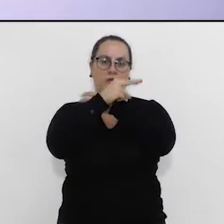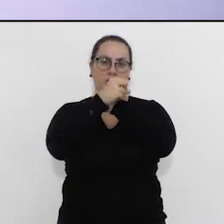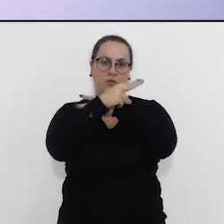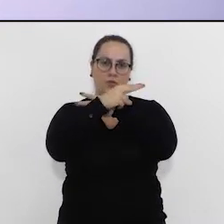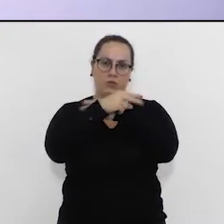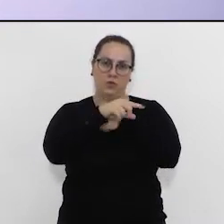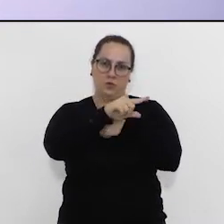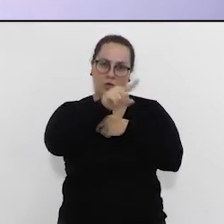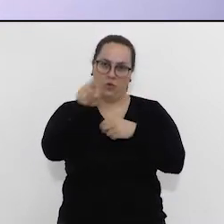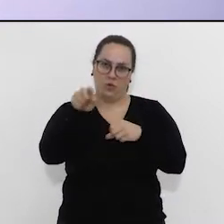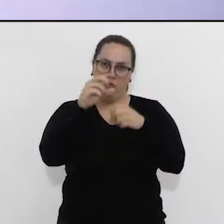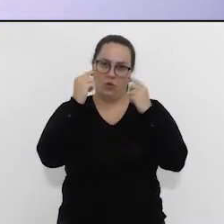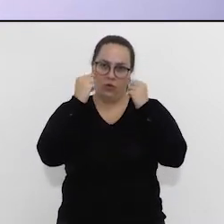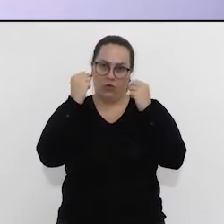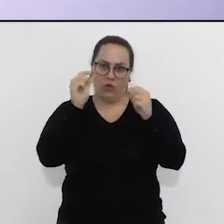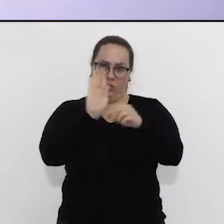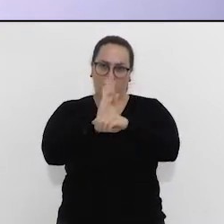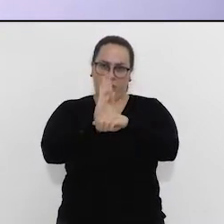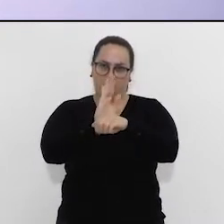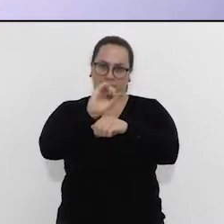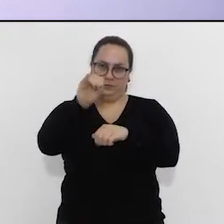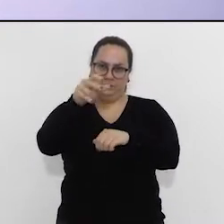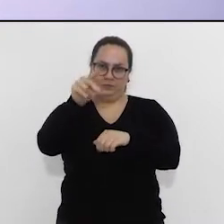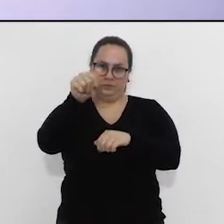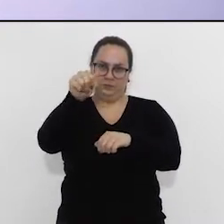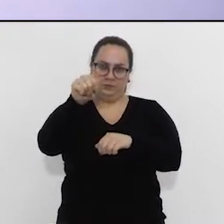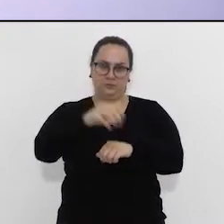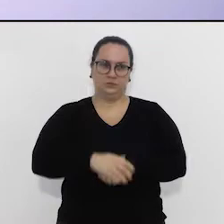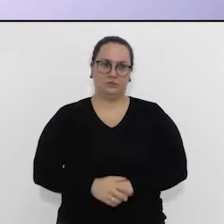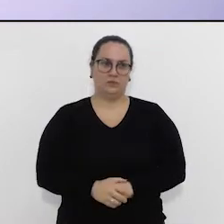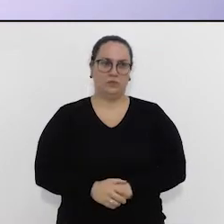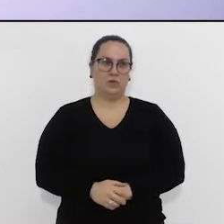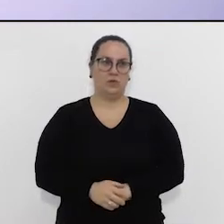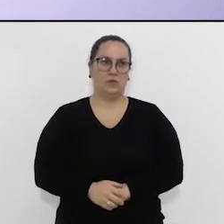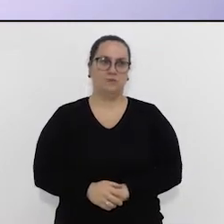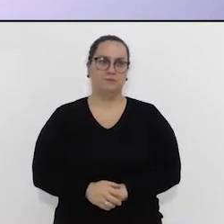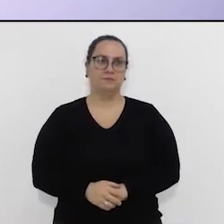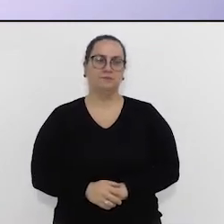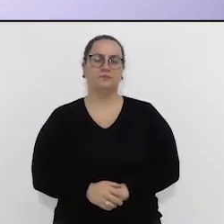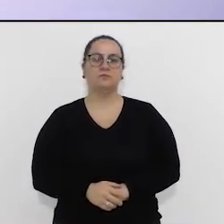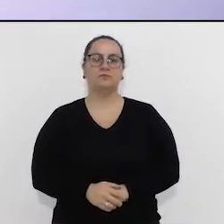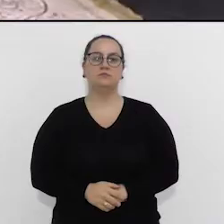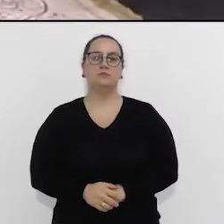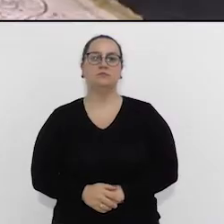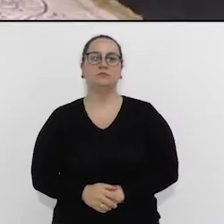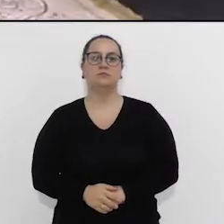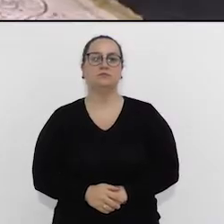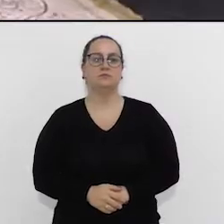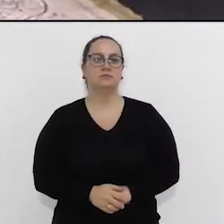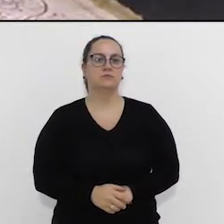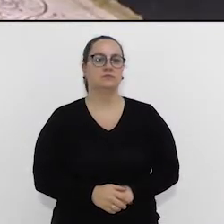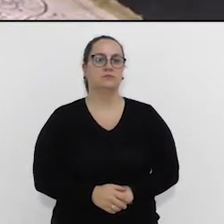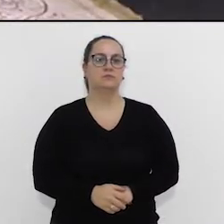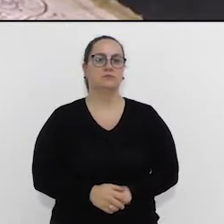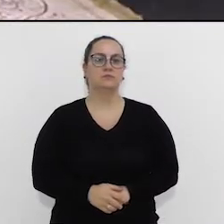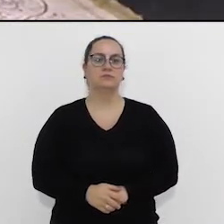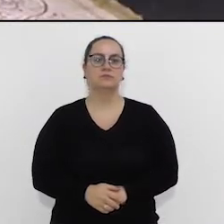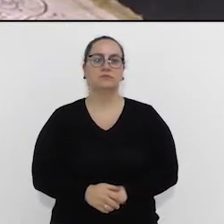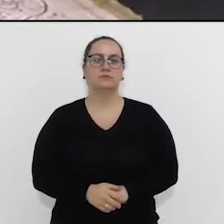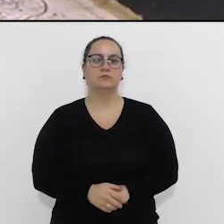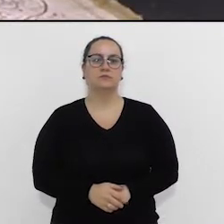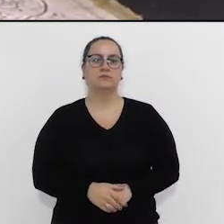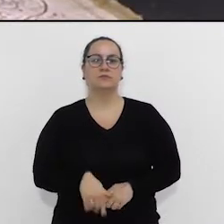acompanhando pela Jovem Pan e também pela do Vale TV próximo tempo algum a gente falou então emprego candidato